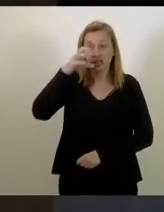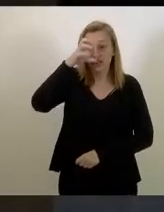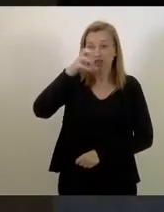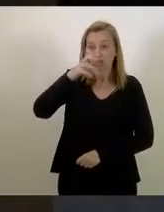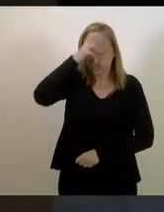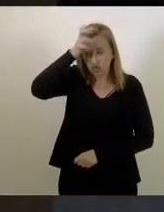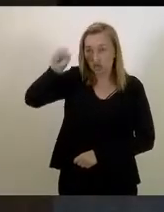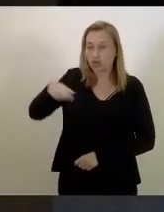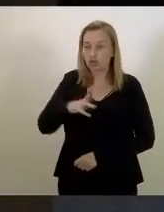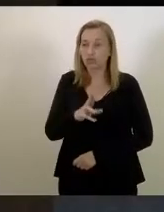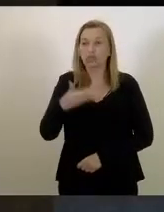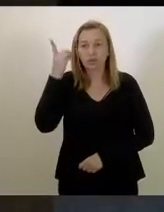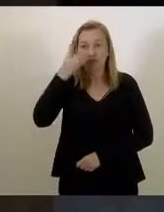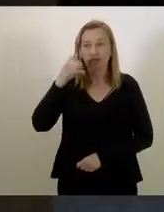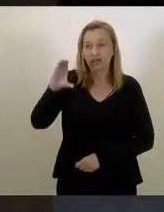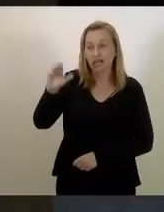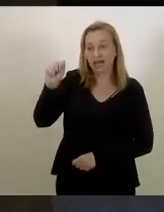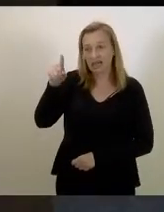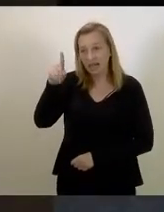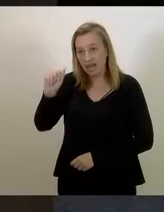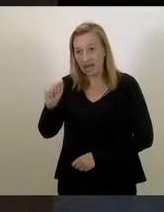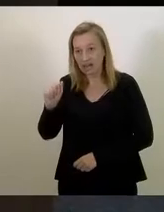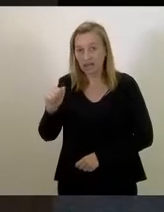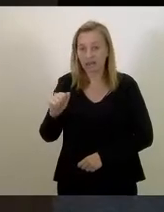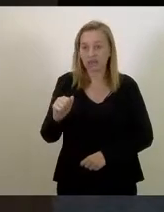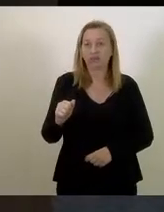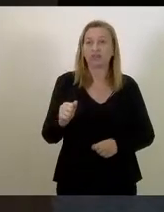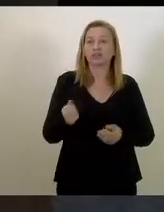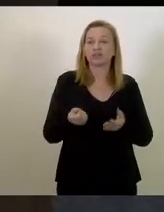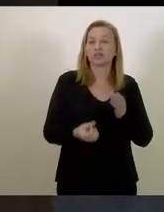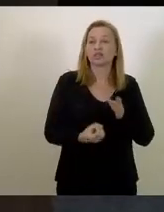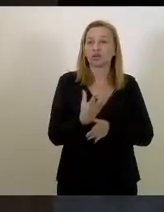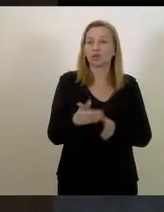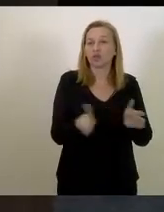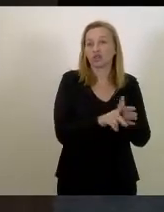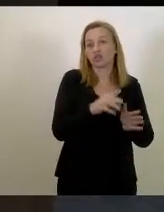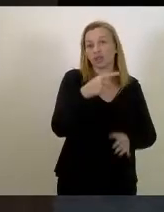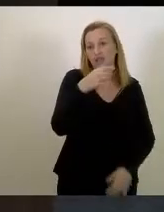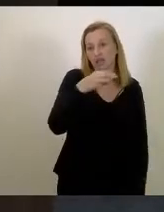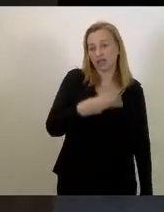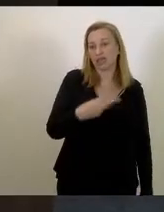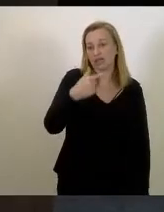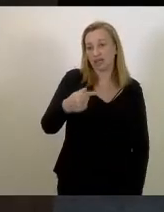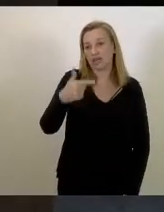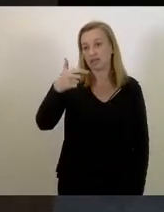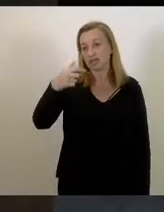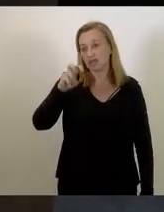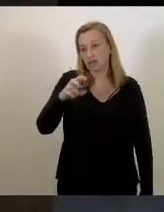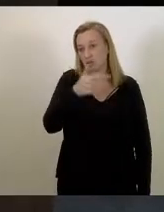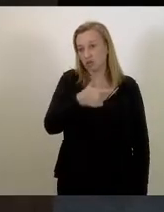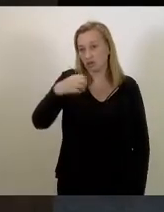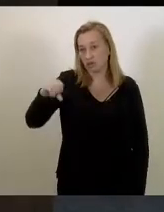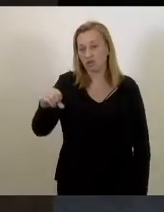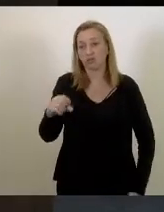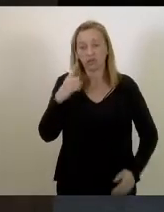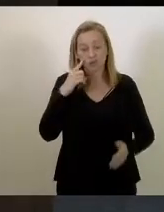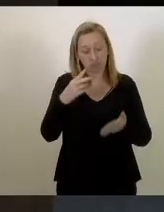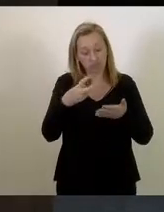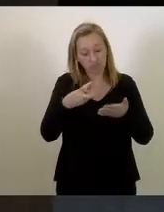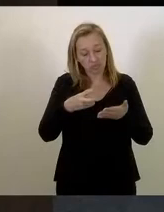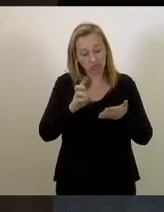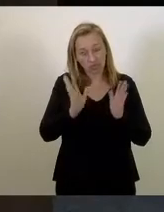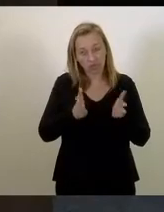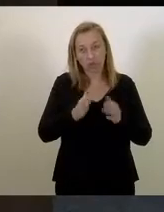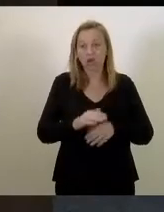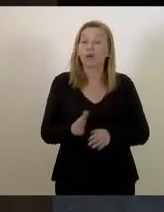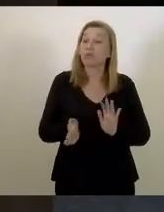Márcio Canella autor do projeto 375 de 2019 que estamos agora examinando propõe